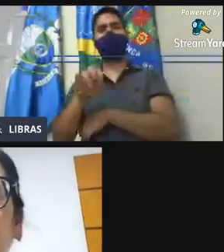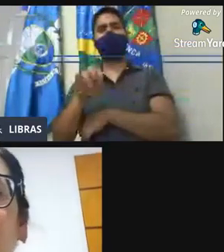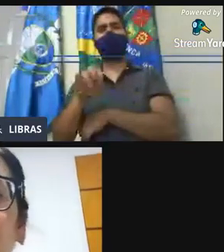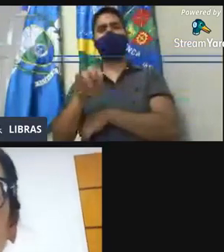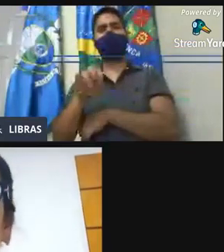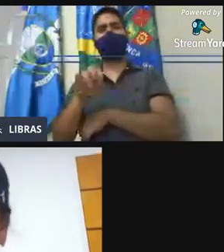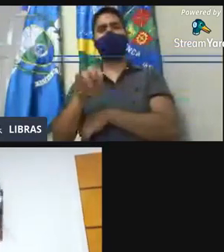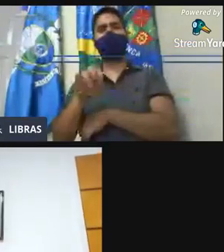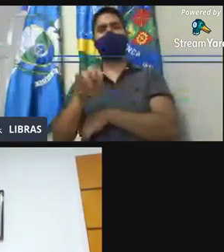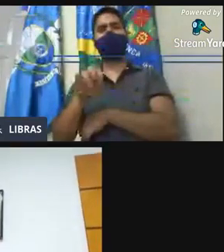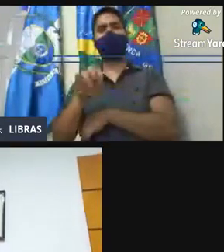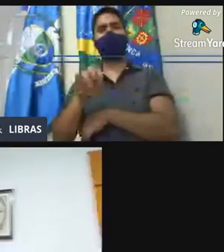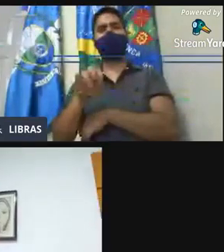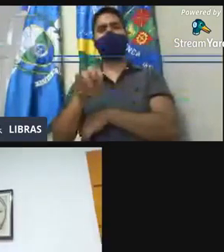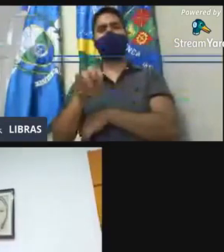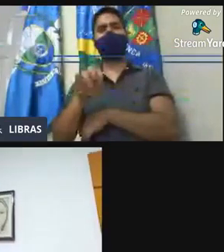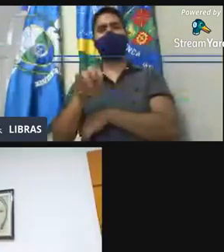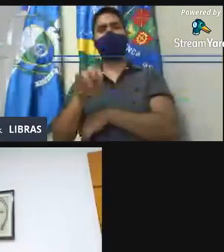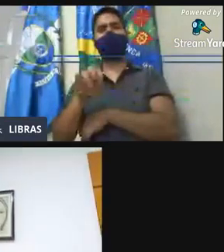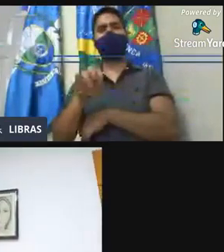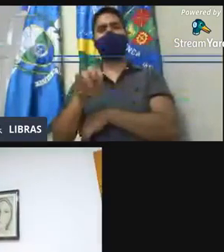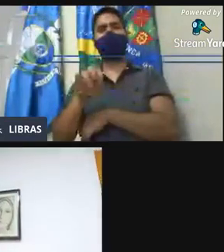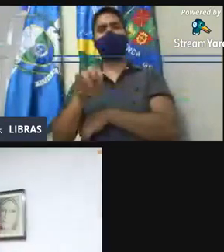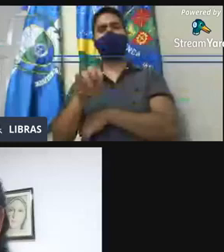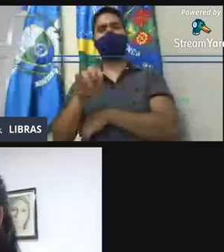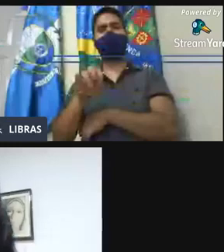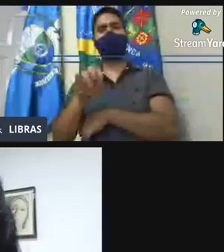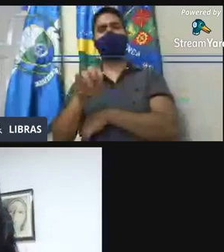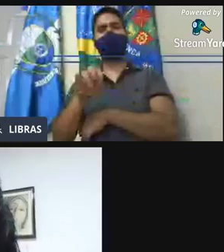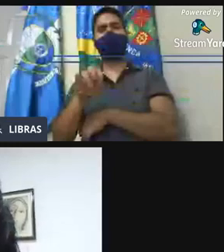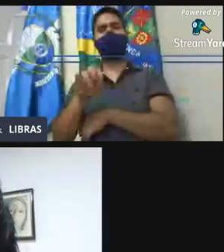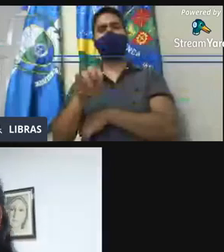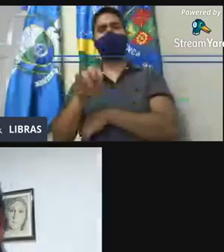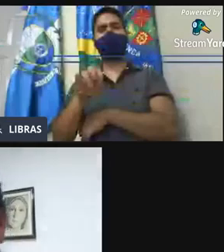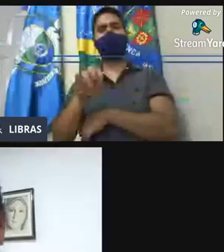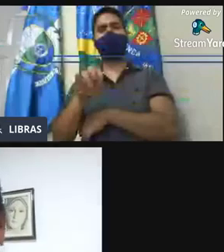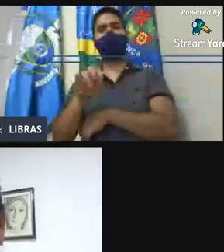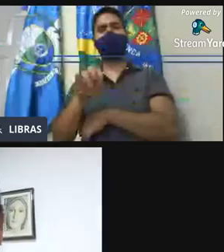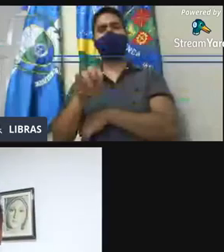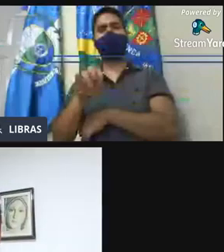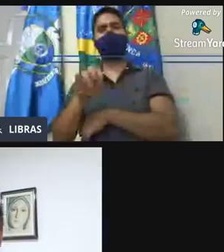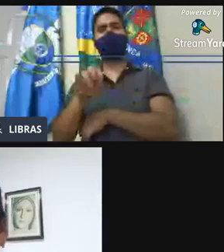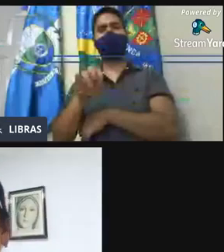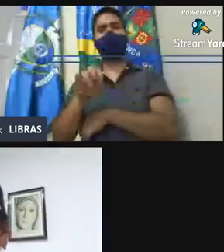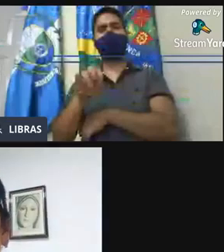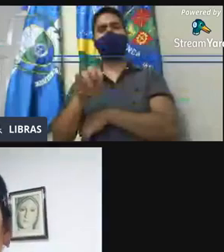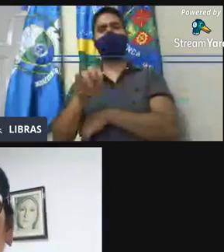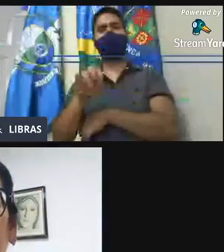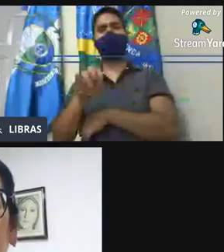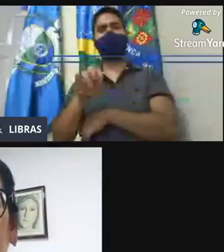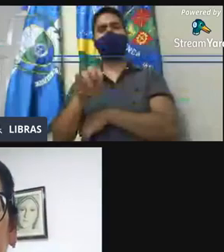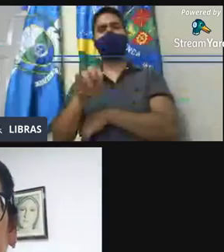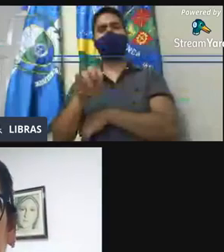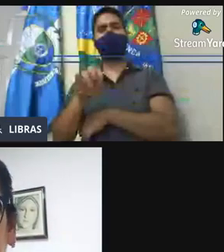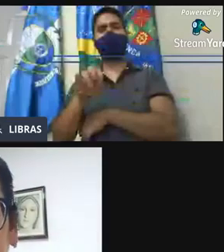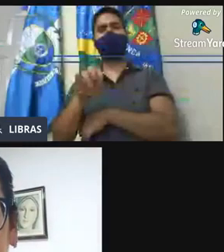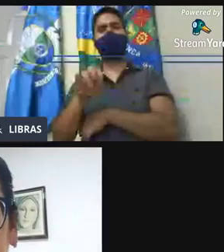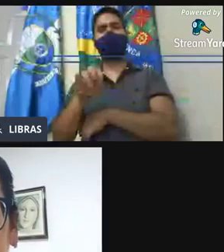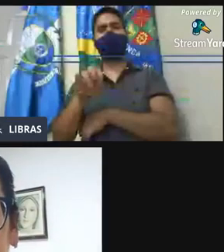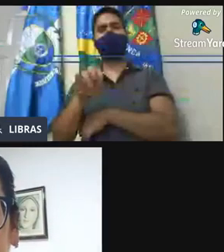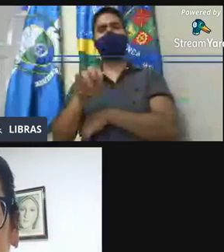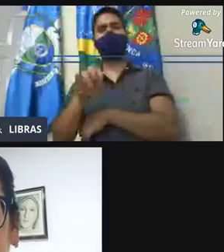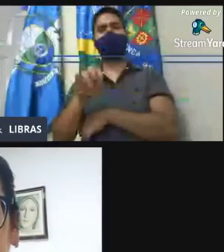equipe técnica fosse deslocada para a rua indicada acima, para verificar o que está ocorrendo com o sistema de iluminação pública no local. Olha que várias lâmpadas estão